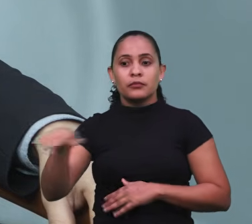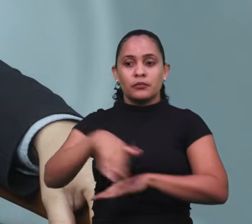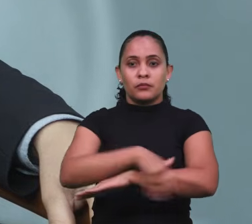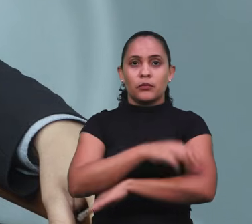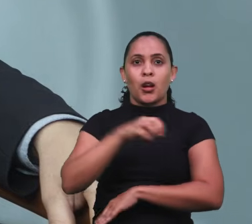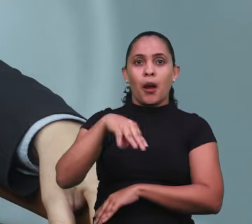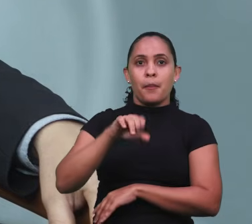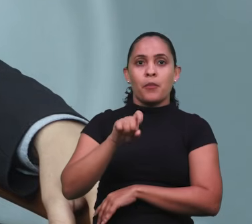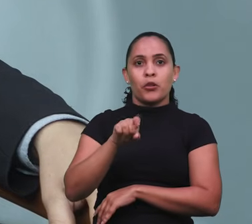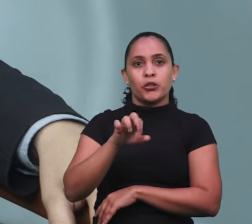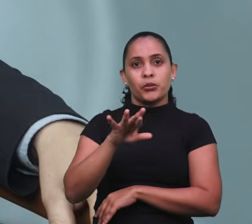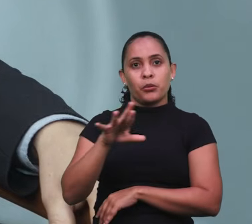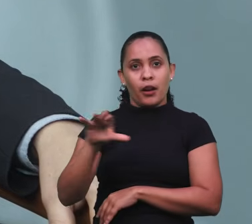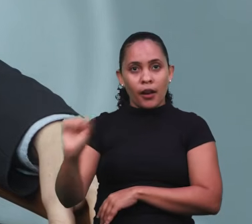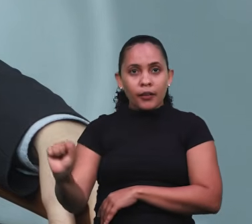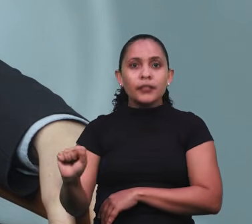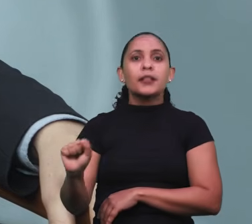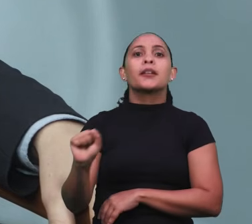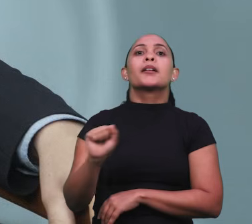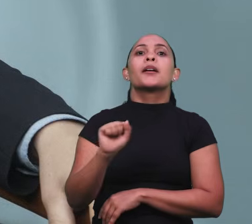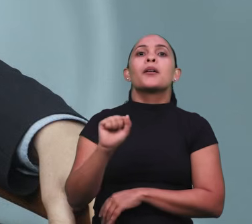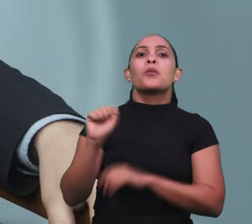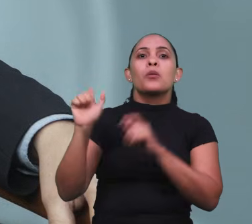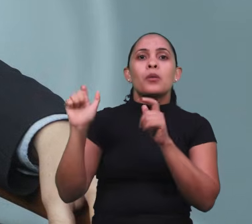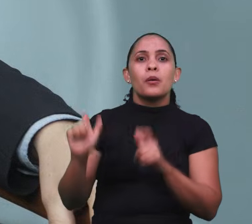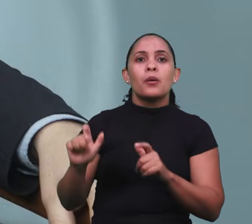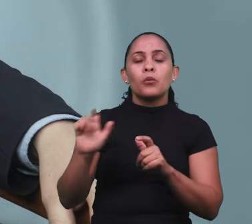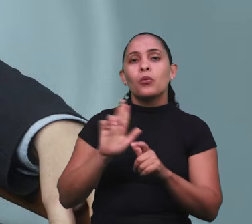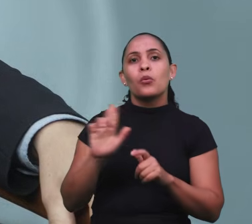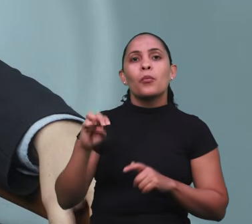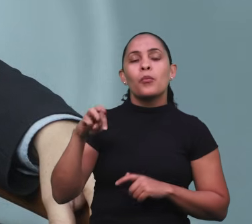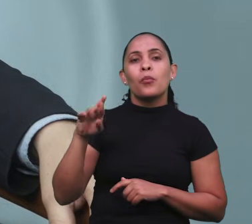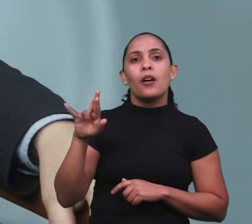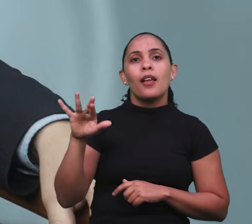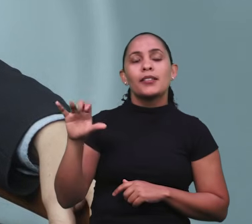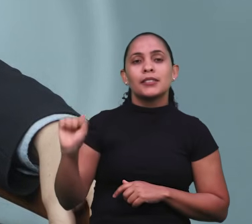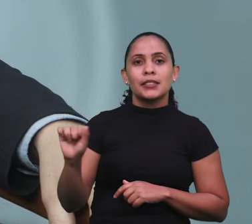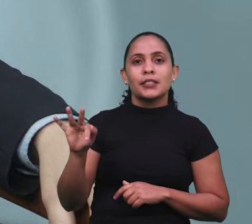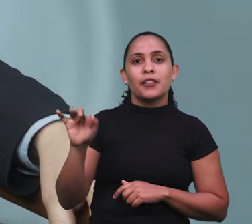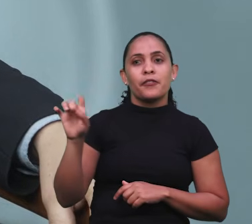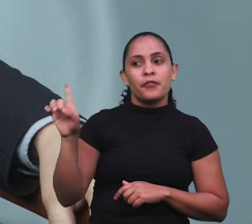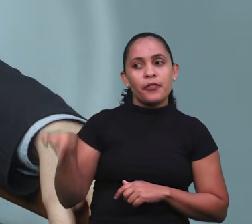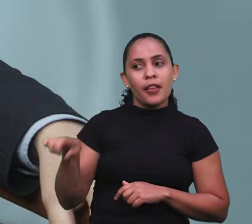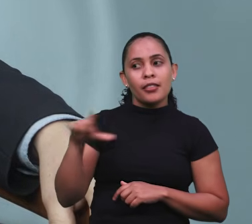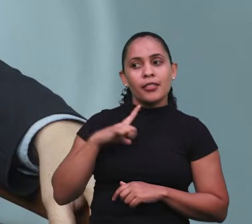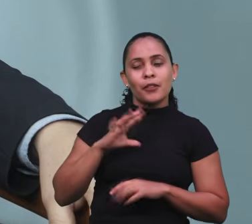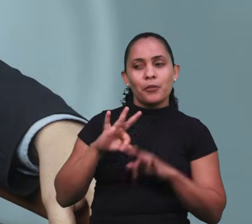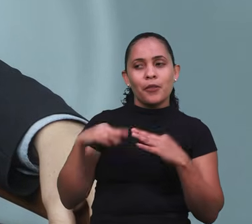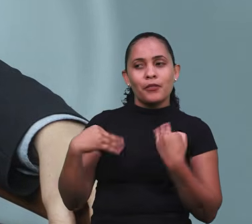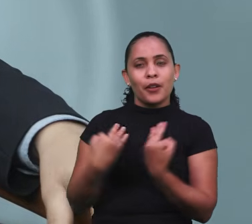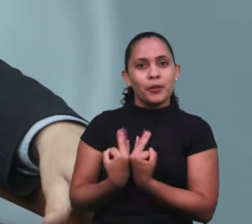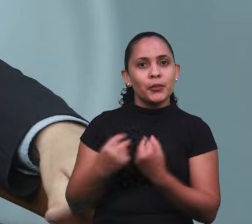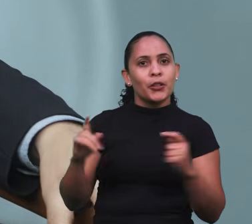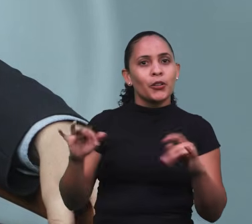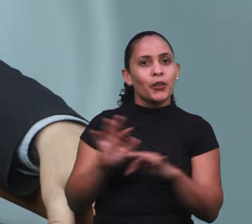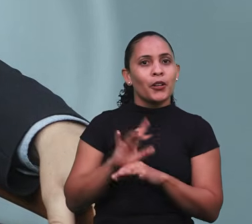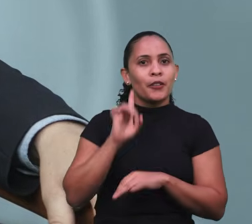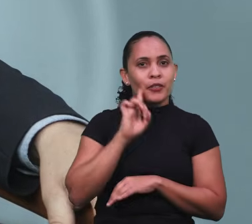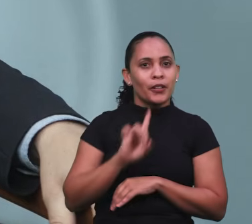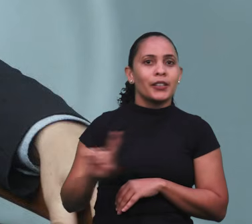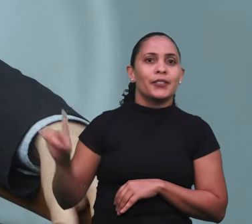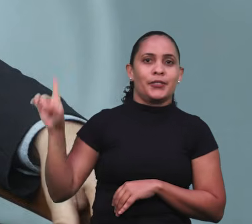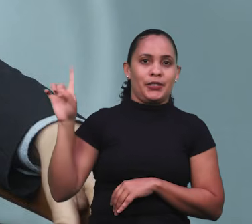5, Rua Mochoara, número 195, Morada de Santa Fé. Há uma família ali na fé que está ali